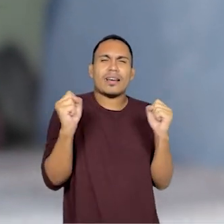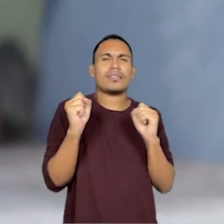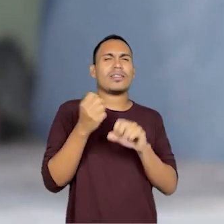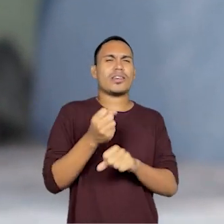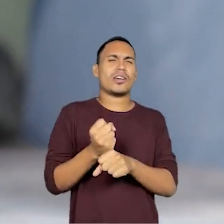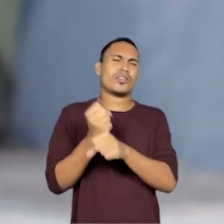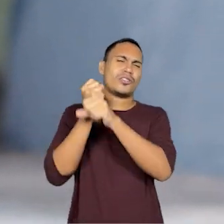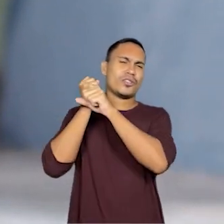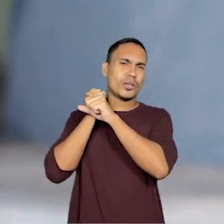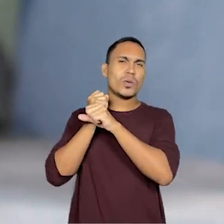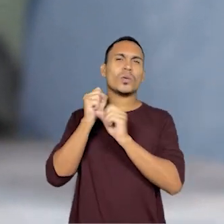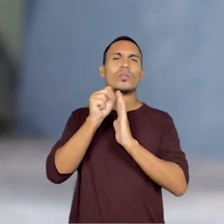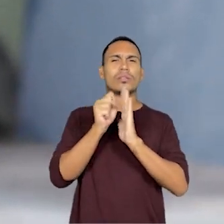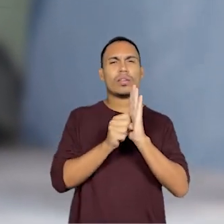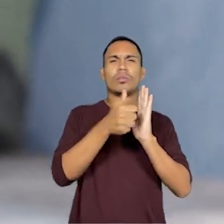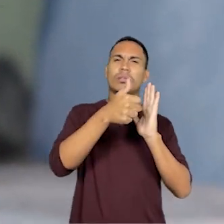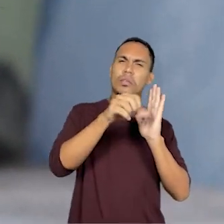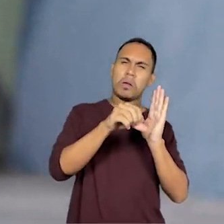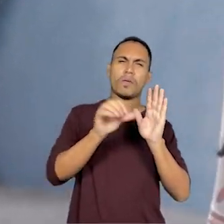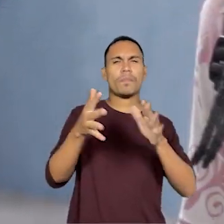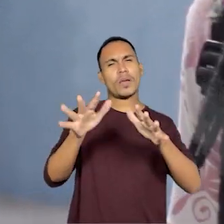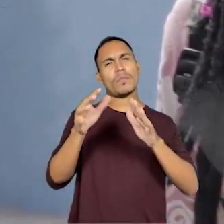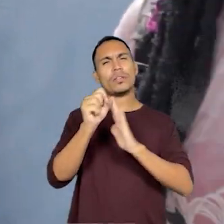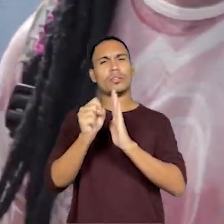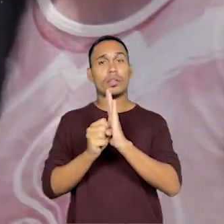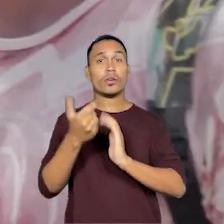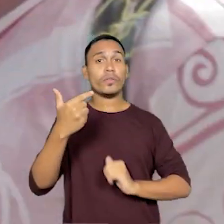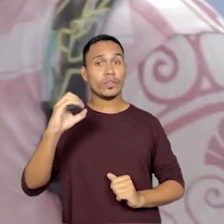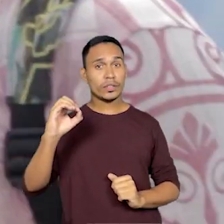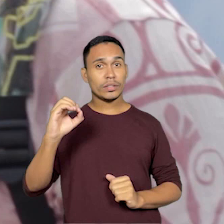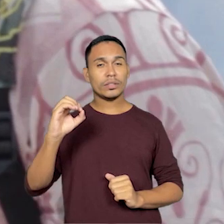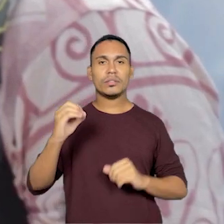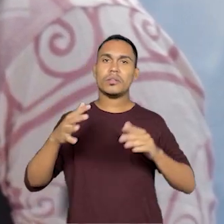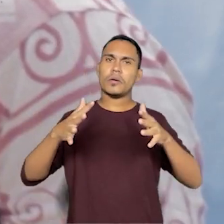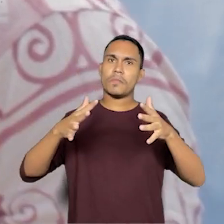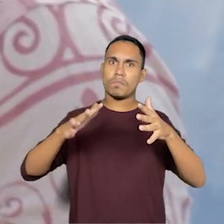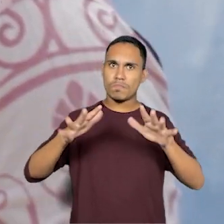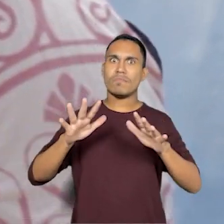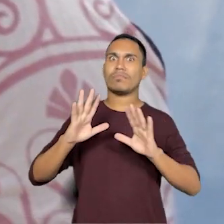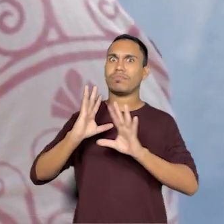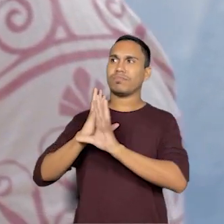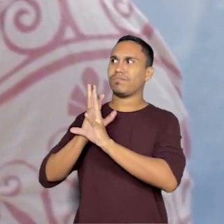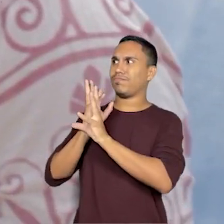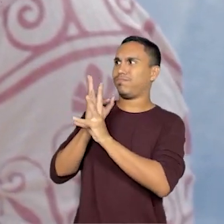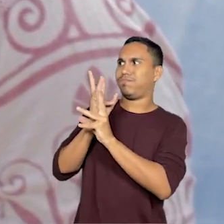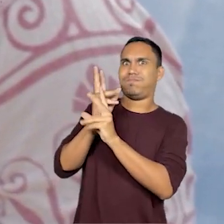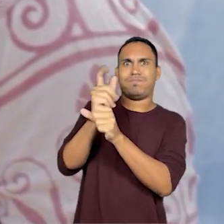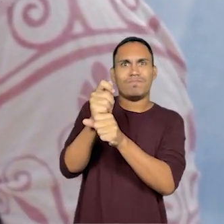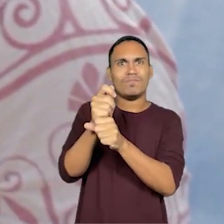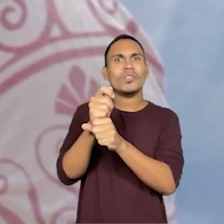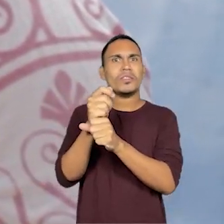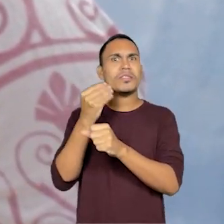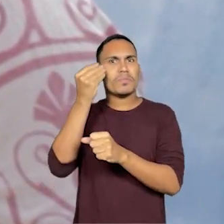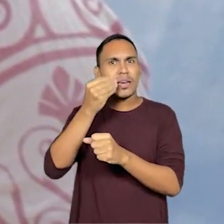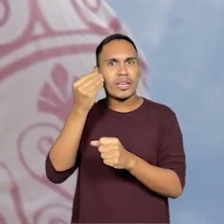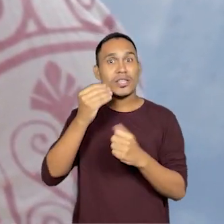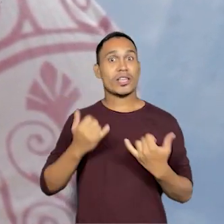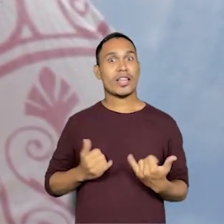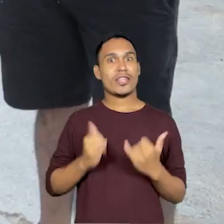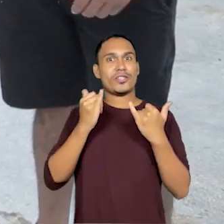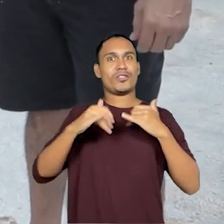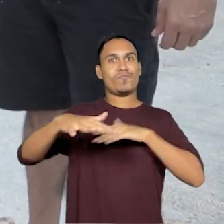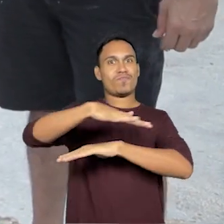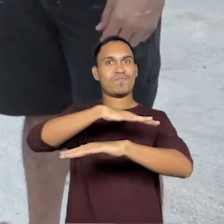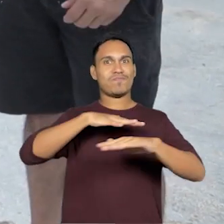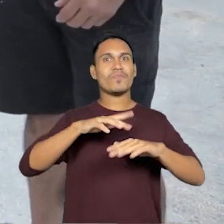Robson Cavalcante, integra Arte Jucá. E, então ele tem meio que já tem uma carga, assim, uma energia boa. Sim. Tem história em